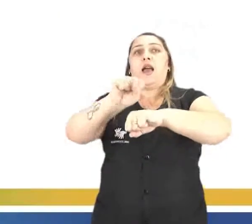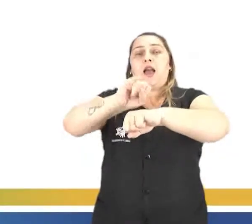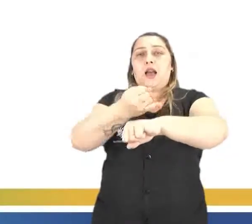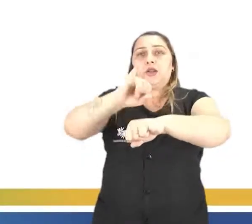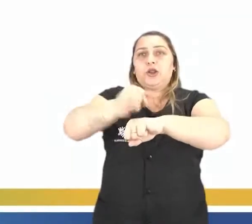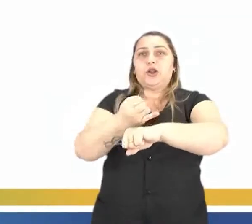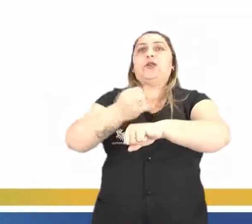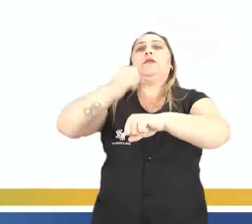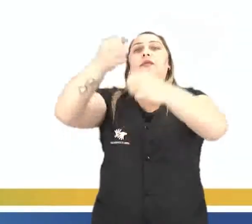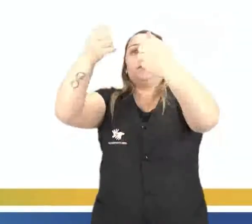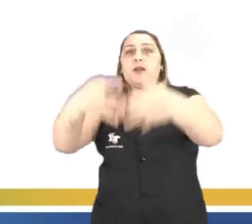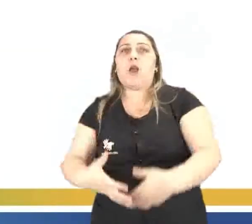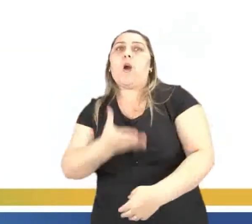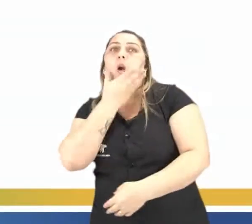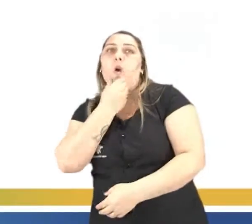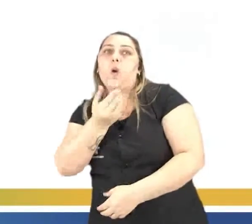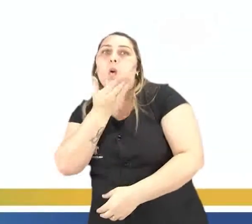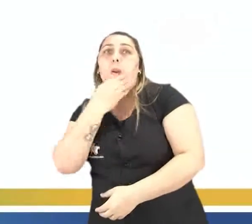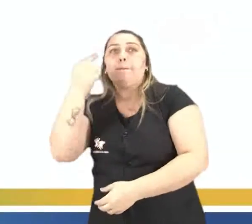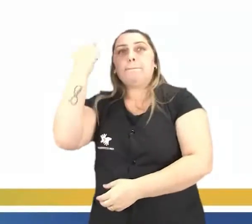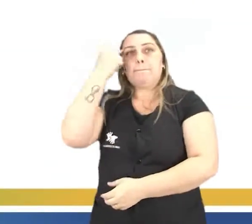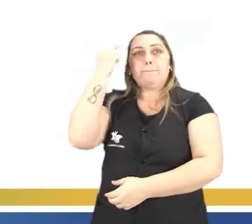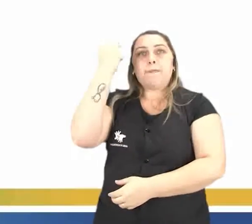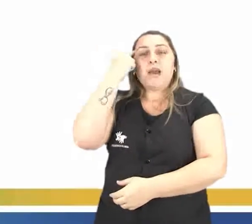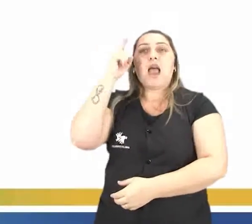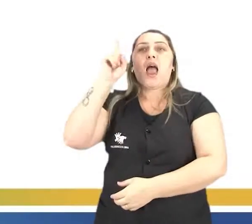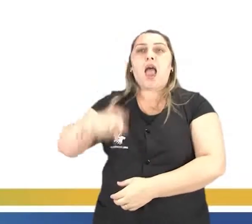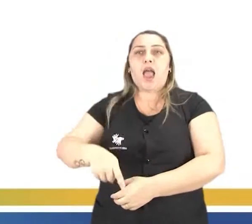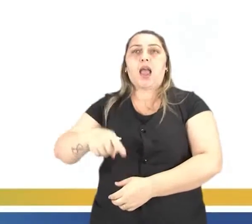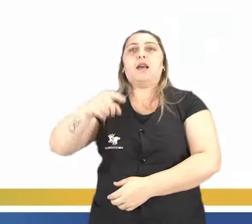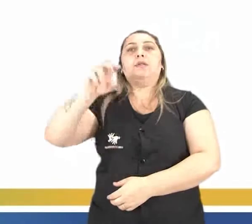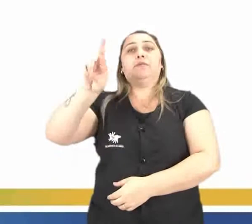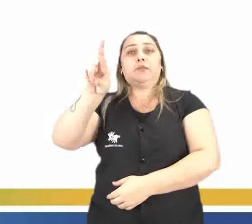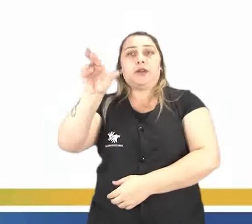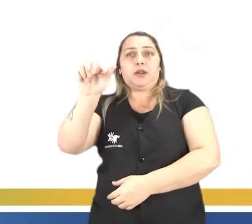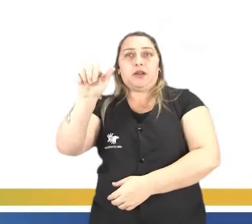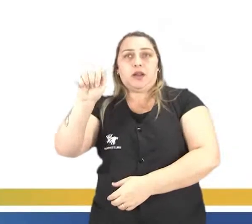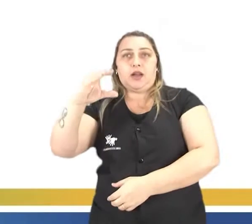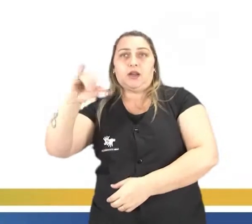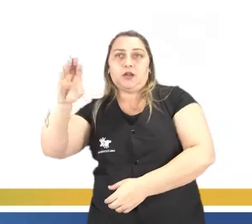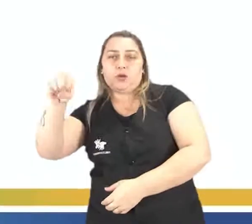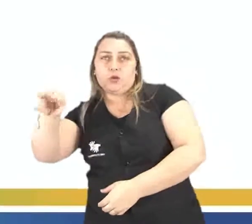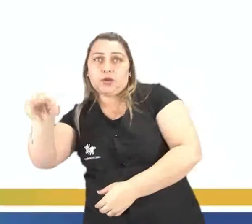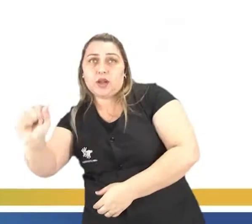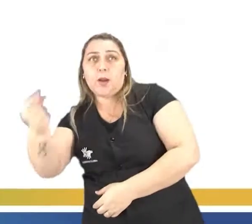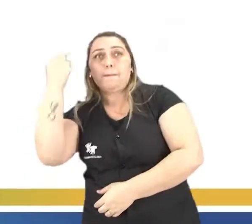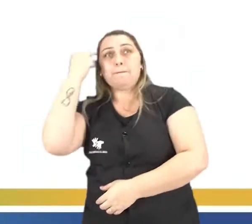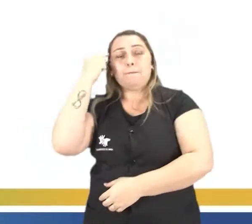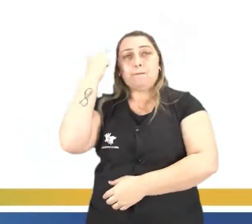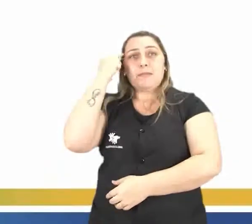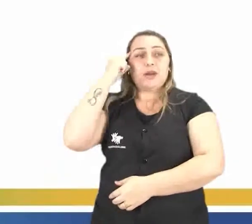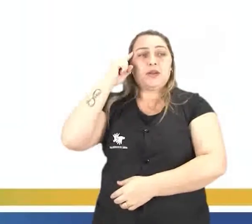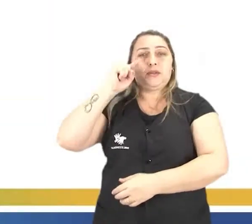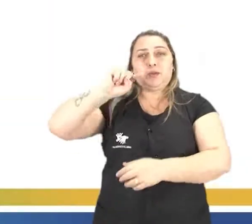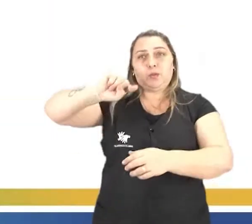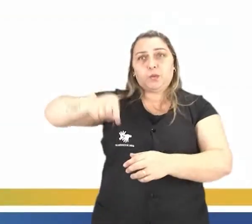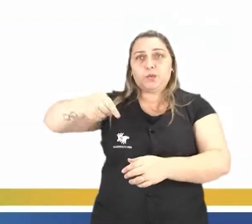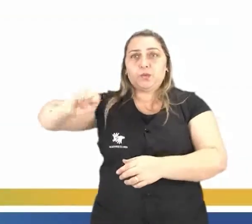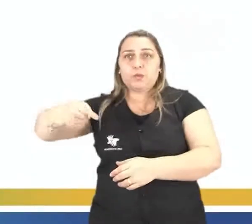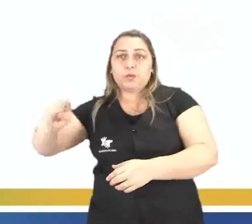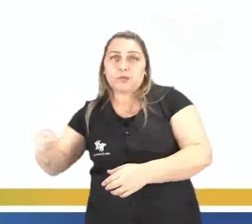explicativas, o homem que pensa é um ser racional. Tá? Então, esse que pensa aí vai estar entre